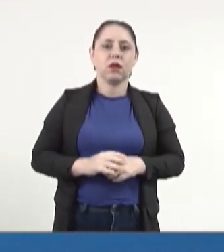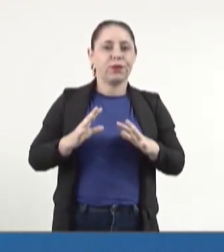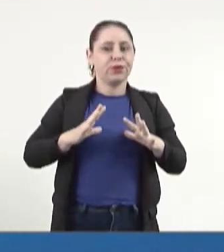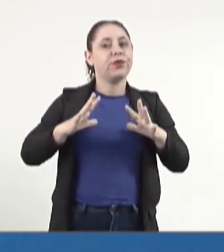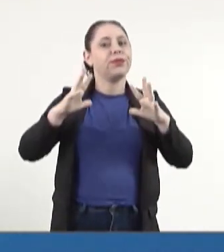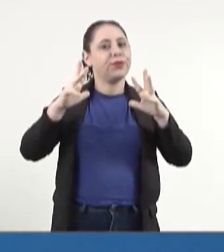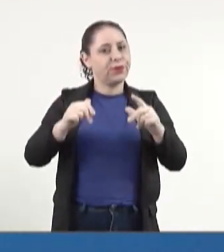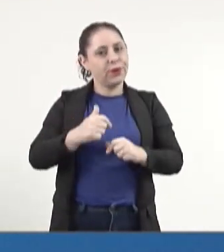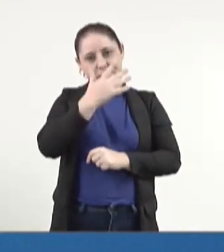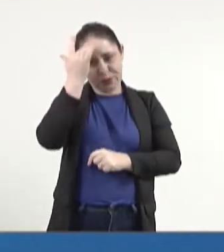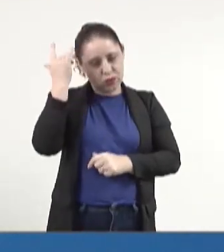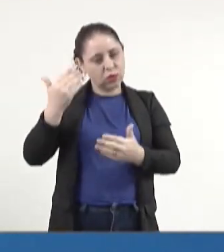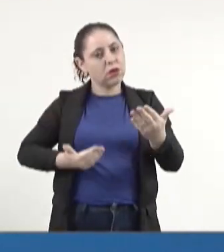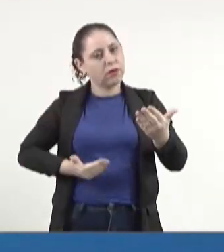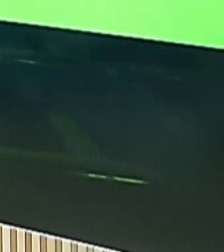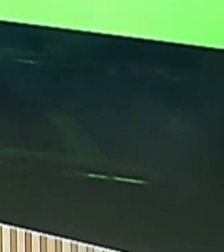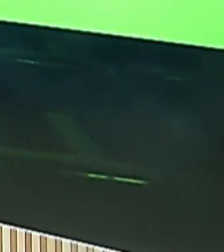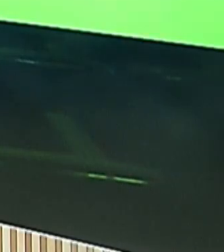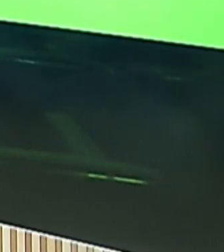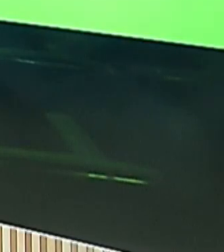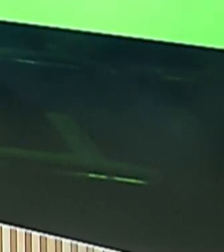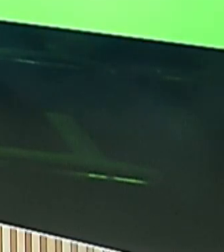os servidores possam participar.